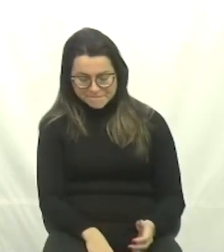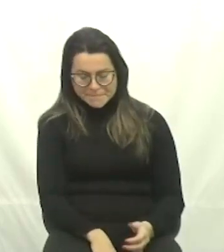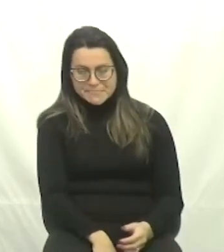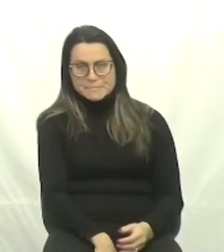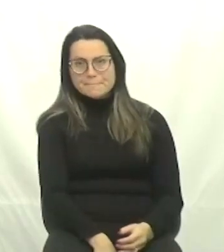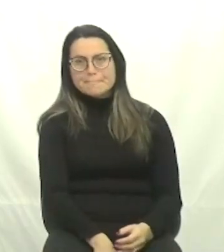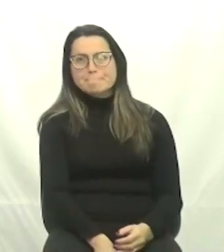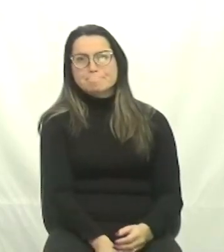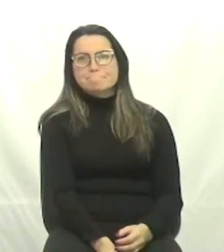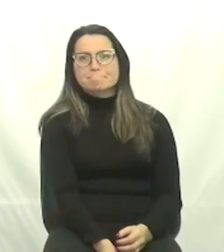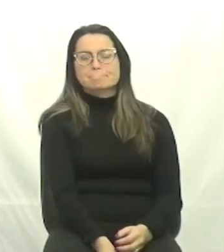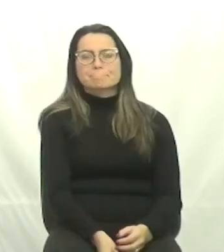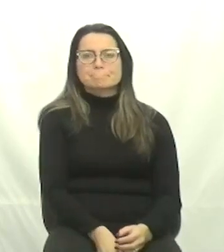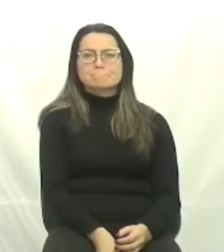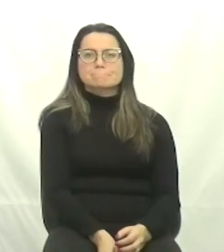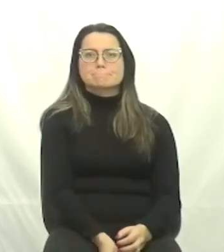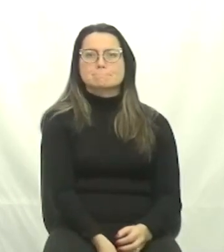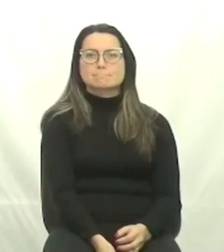Nicola.